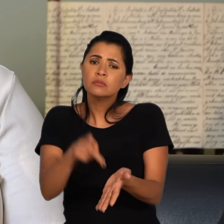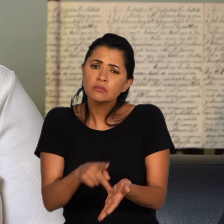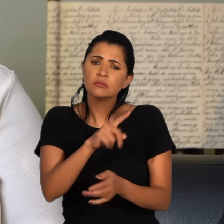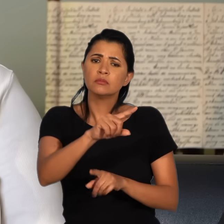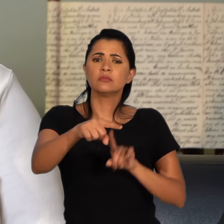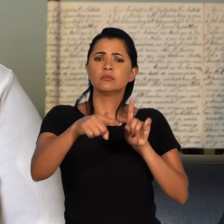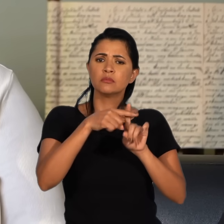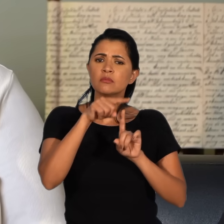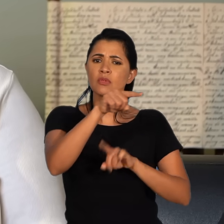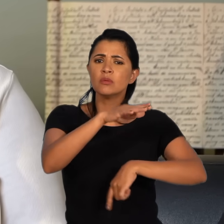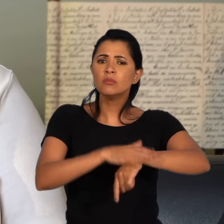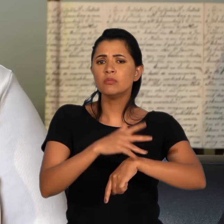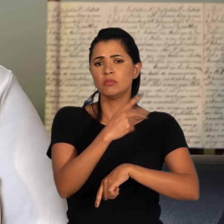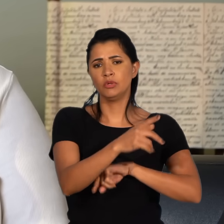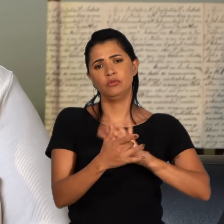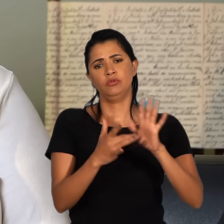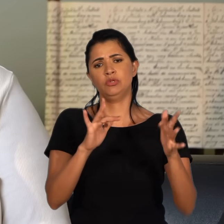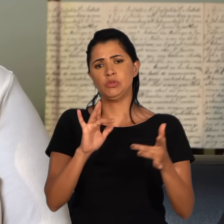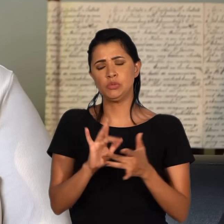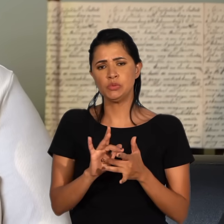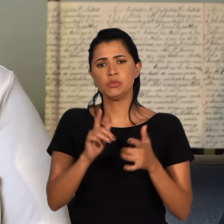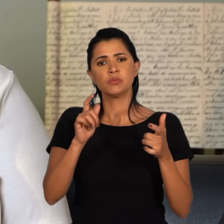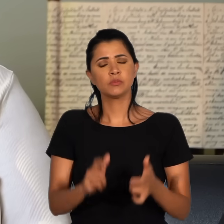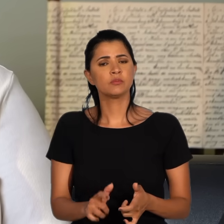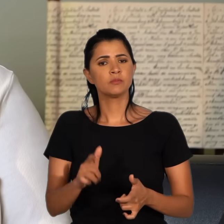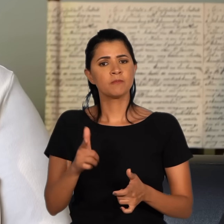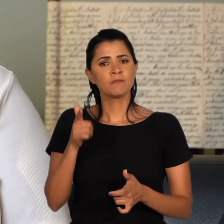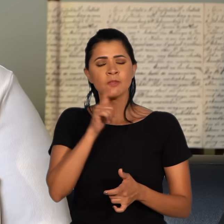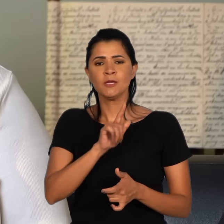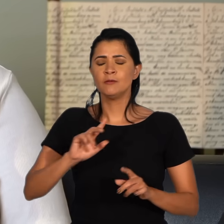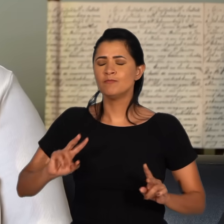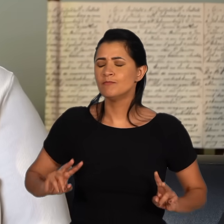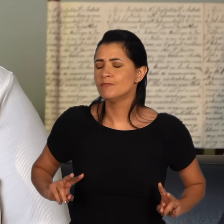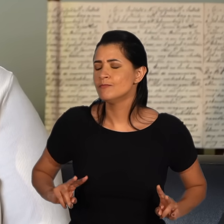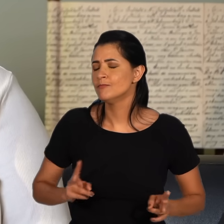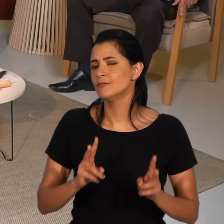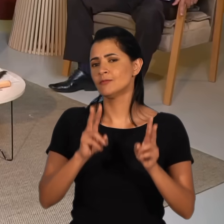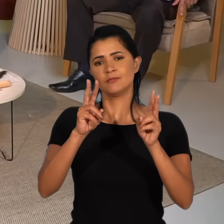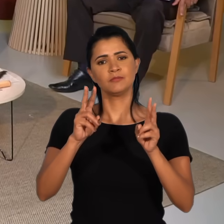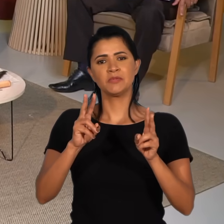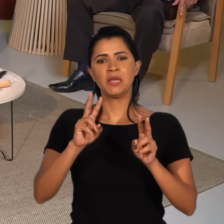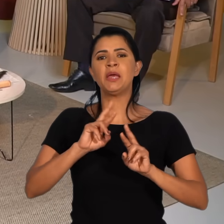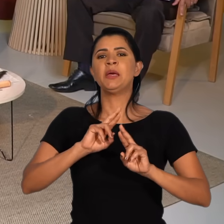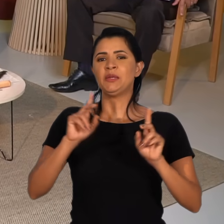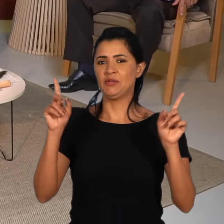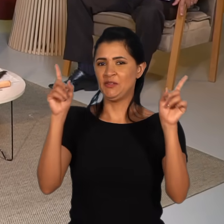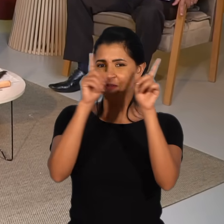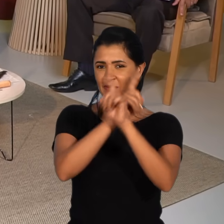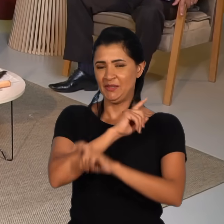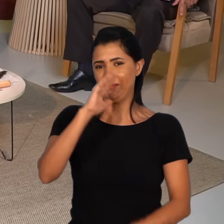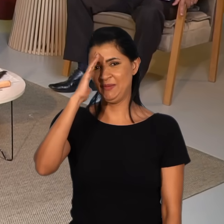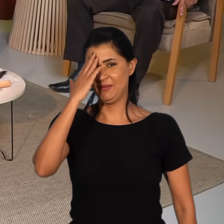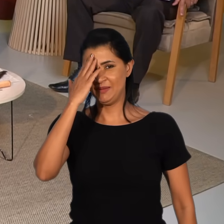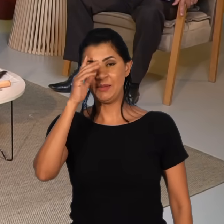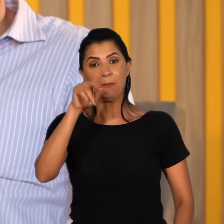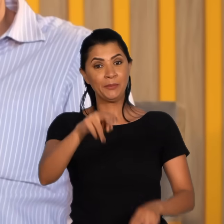verdade aquela Cruz era o grande momento de Cristo aonde finalmente ele sairia vitorioso E é difícil compreender né É por isso